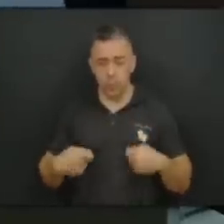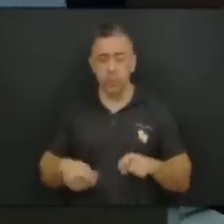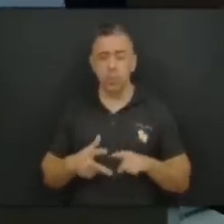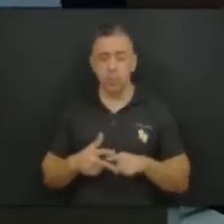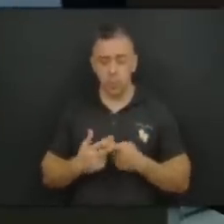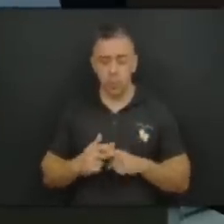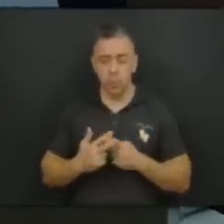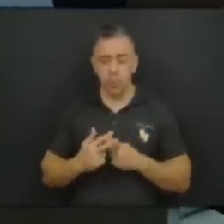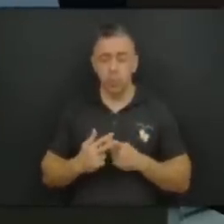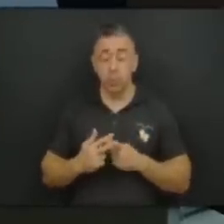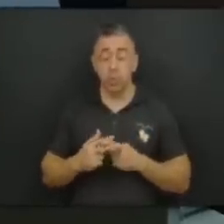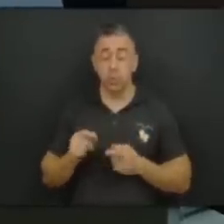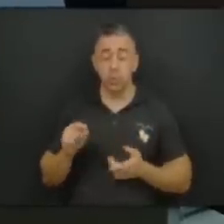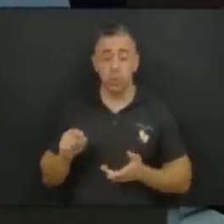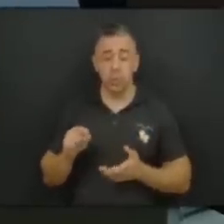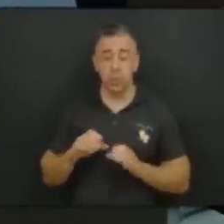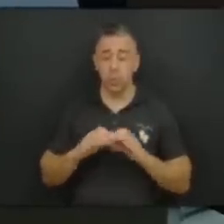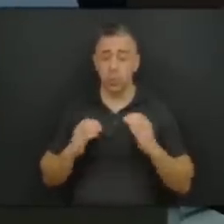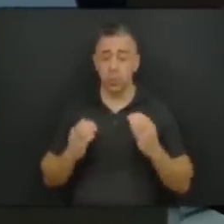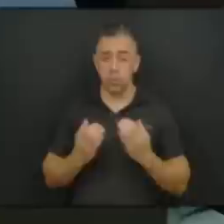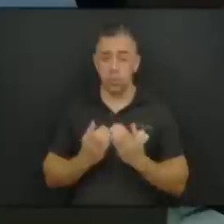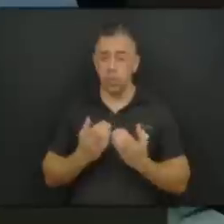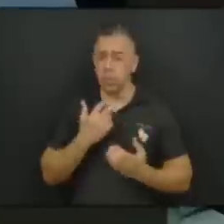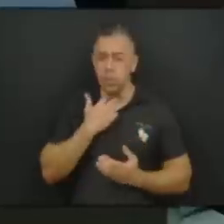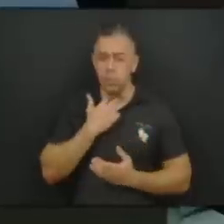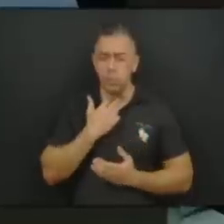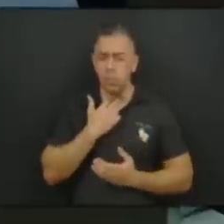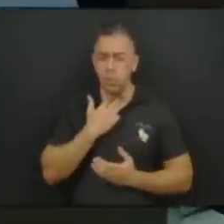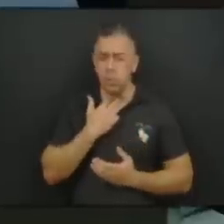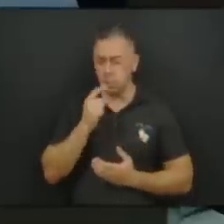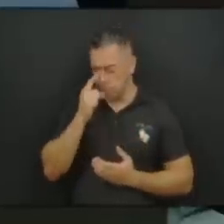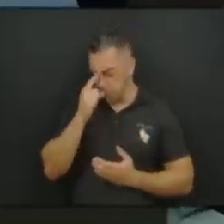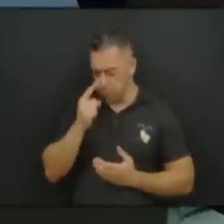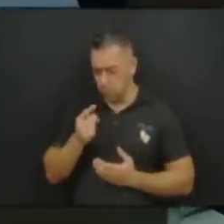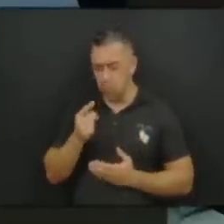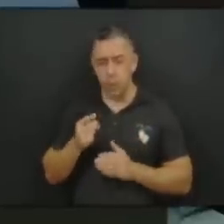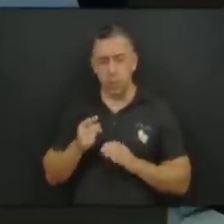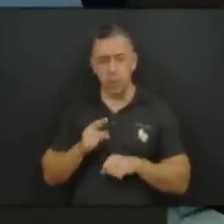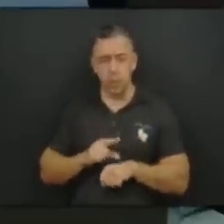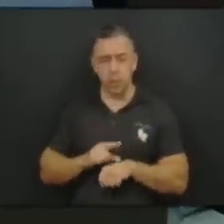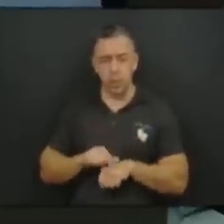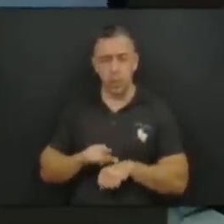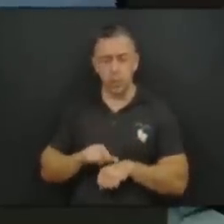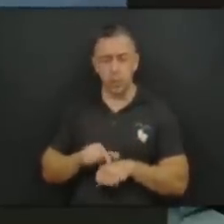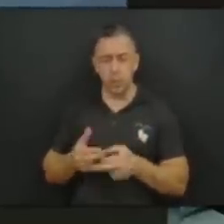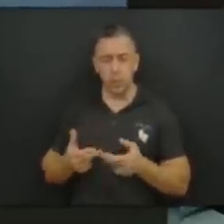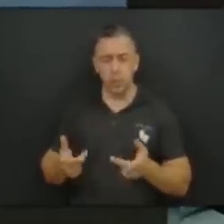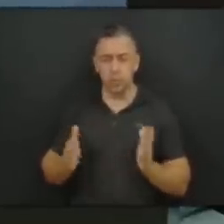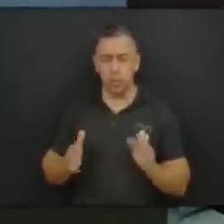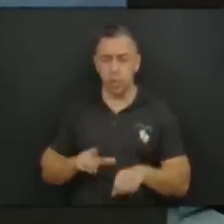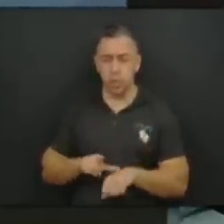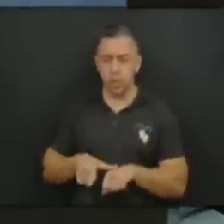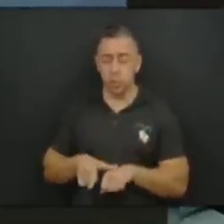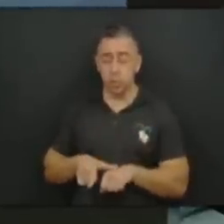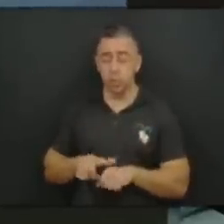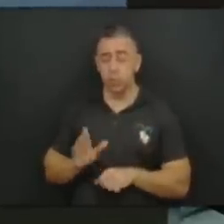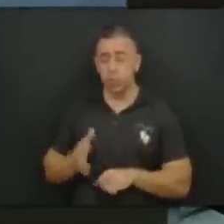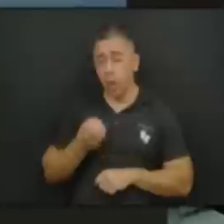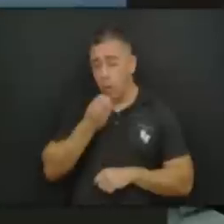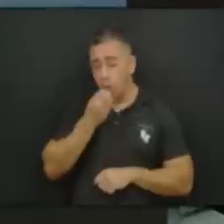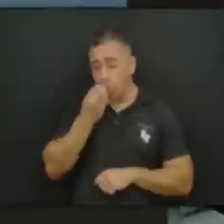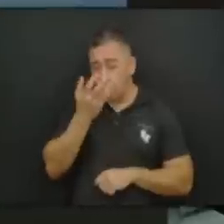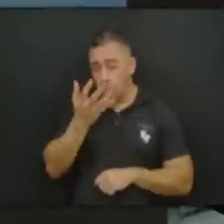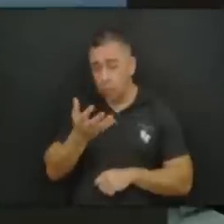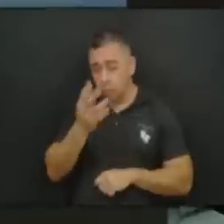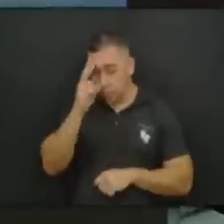consertados o com esse conselho não pode deliberar e atrasar o que ele já atrasou eu já contei uma